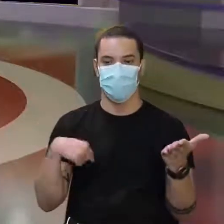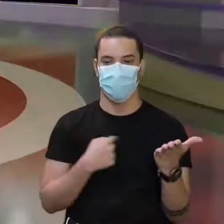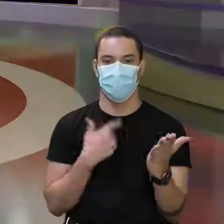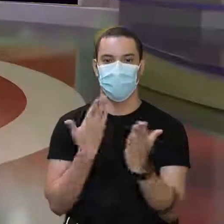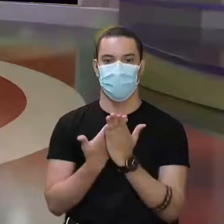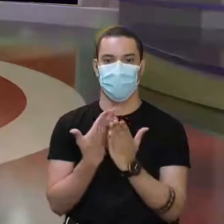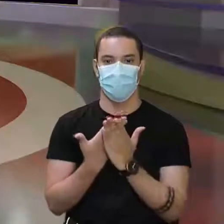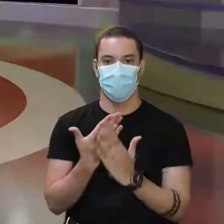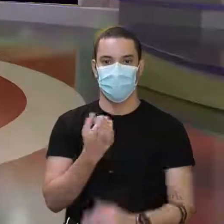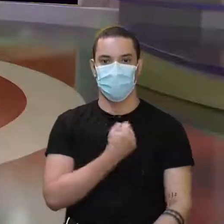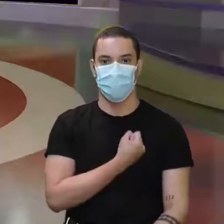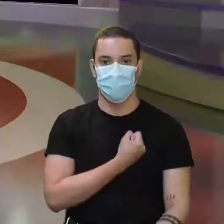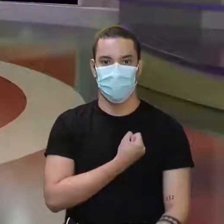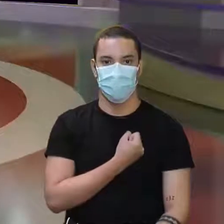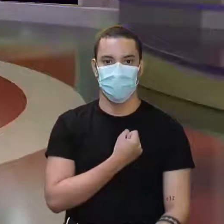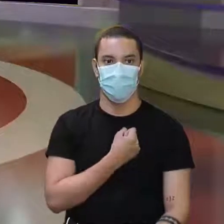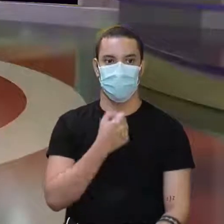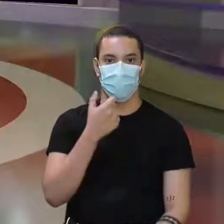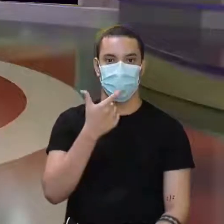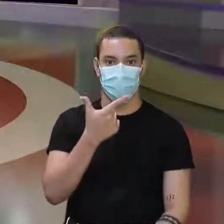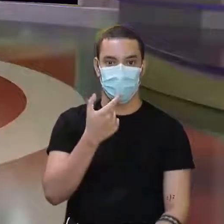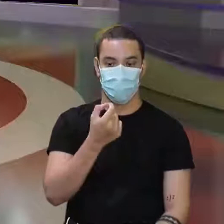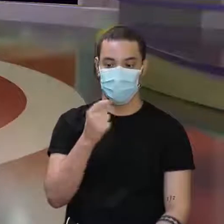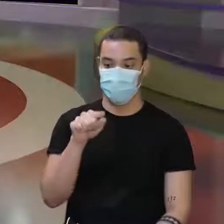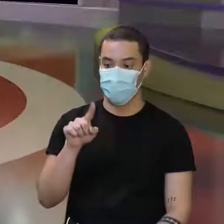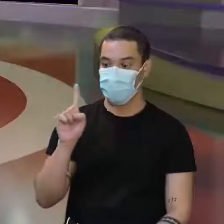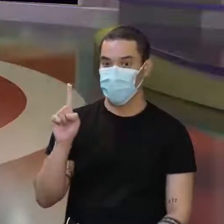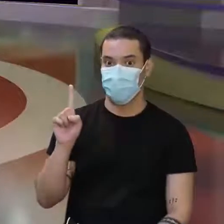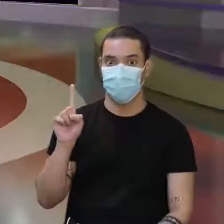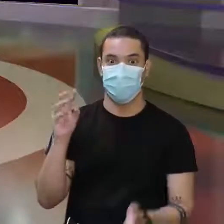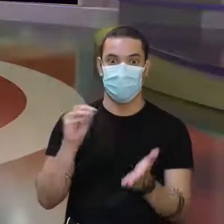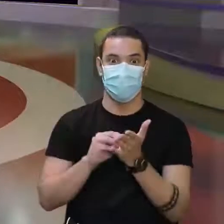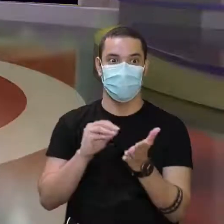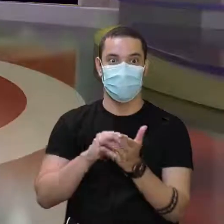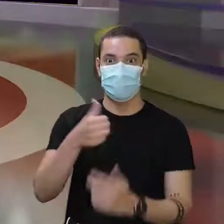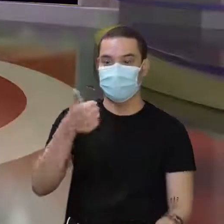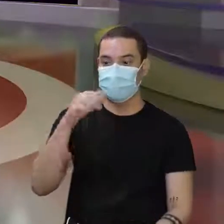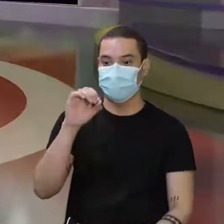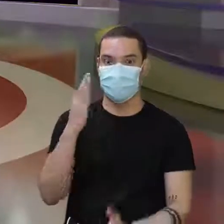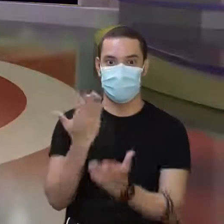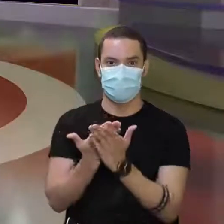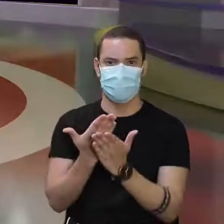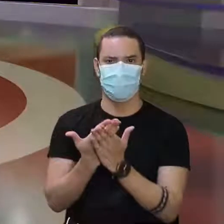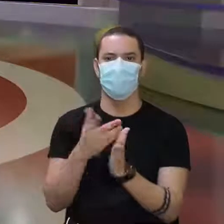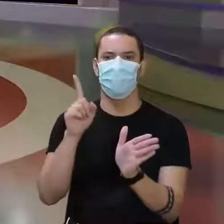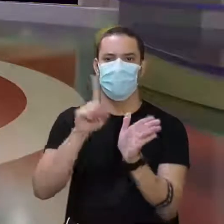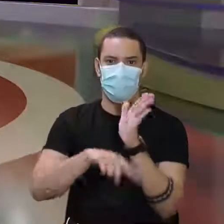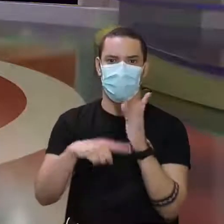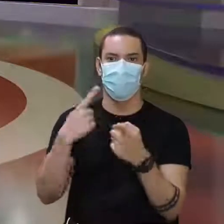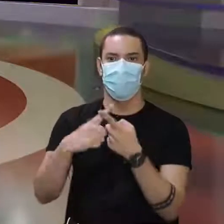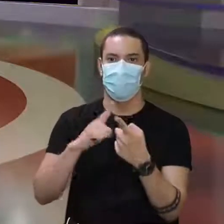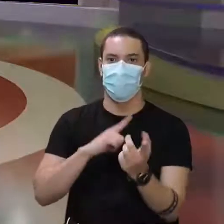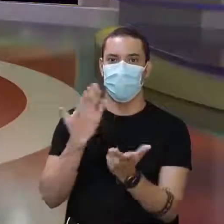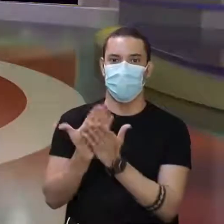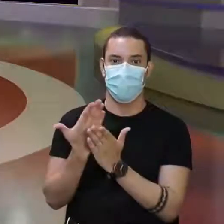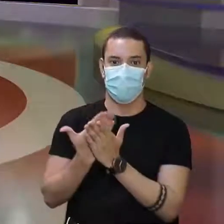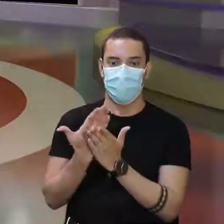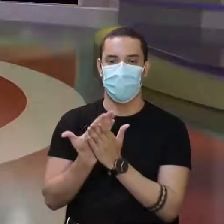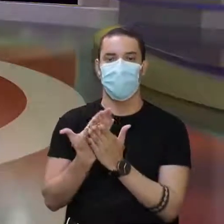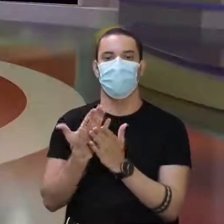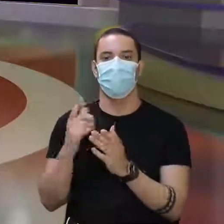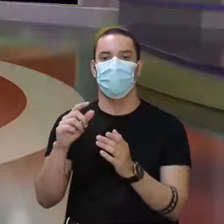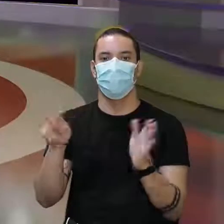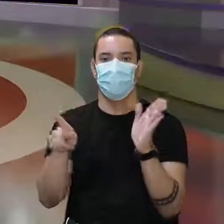aula 20.1, ou seja, só faltam mais 10 aulas, inclusive menos, porque tem as aulas de revisão, de